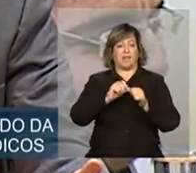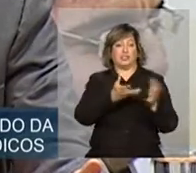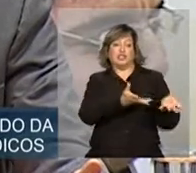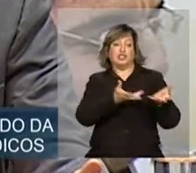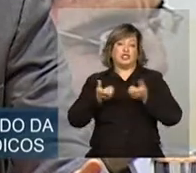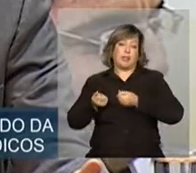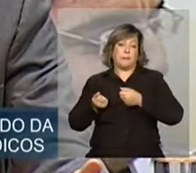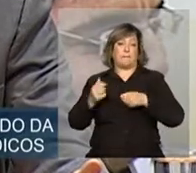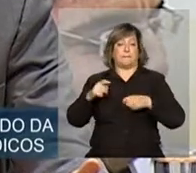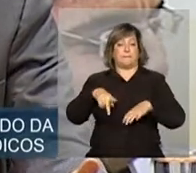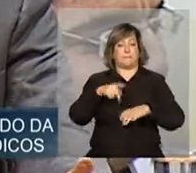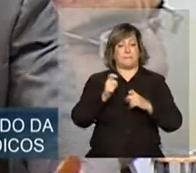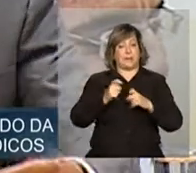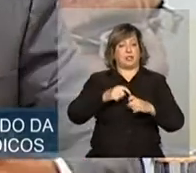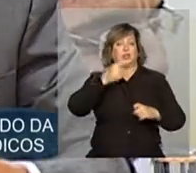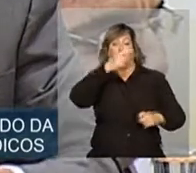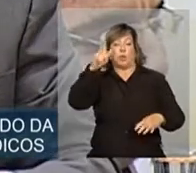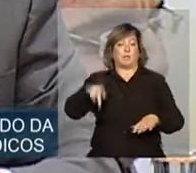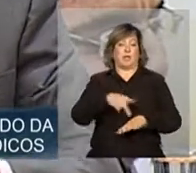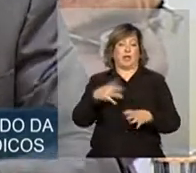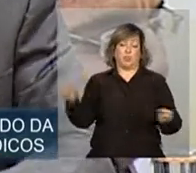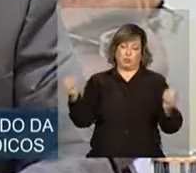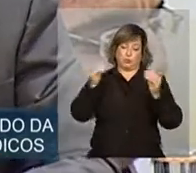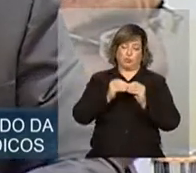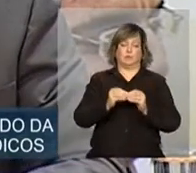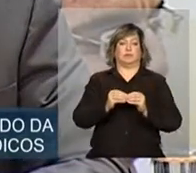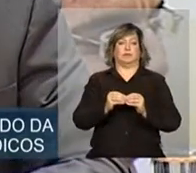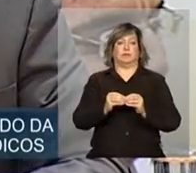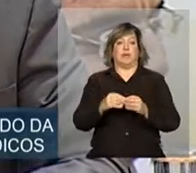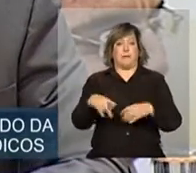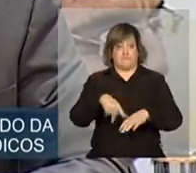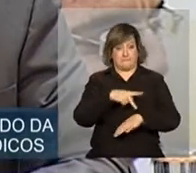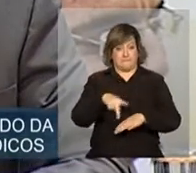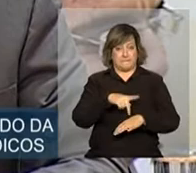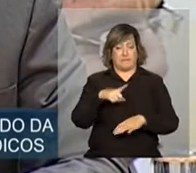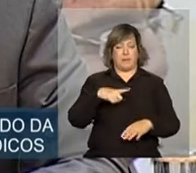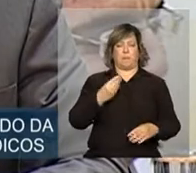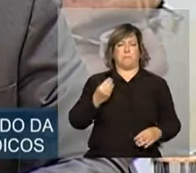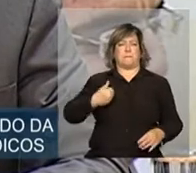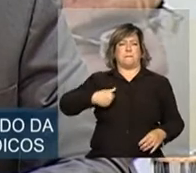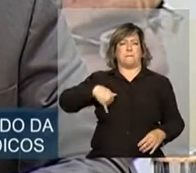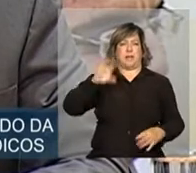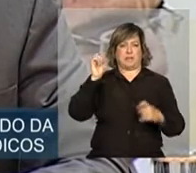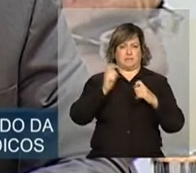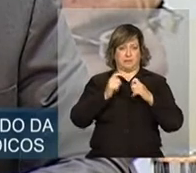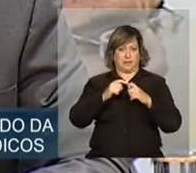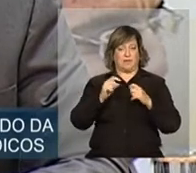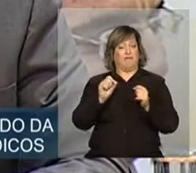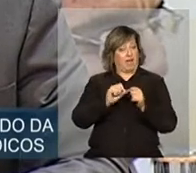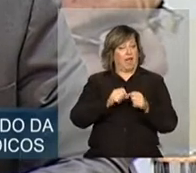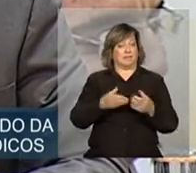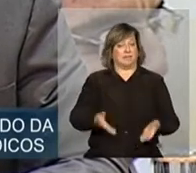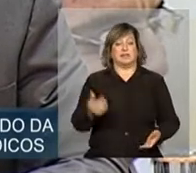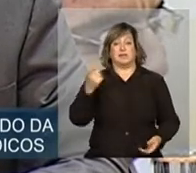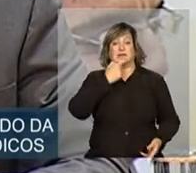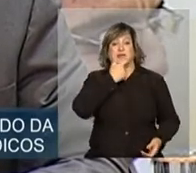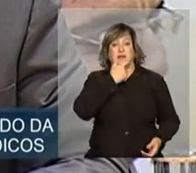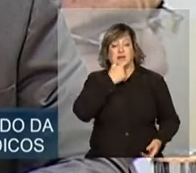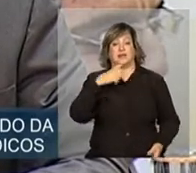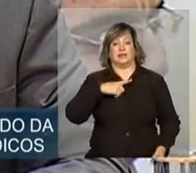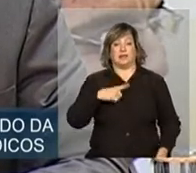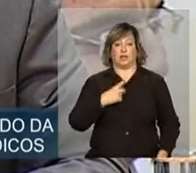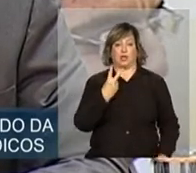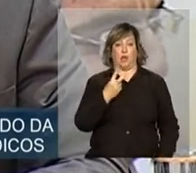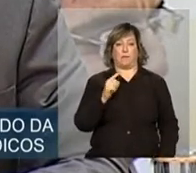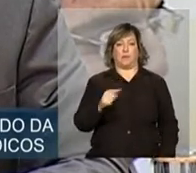médicos de outros países países que têm muito mais médicos do que o Brasil por mil habitantes fazem isso na Inglaterra tem